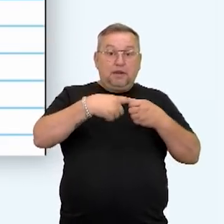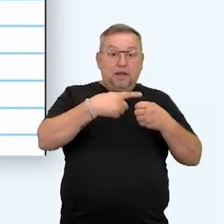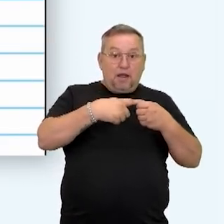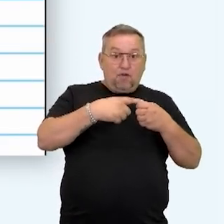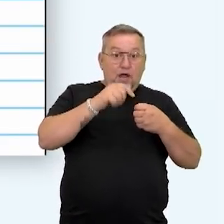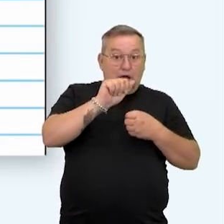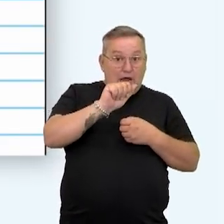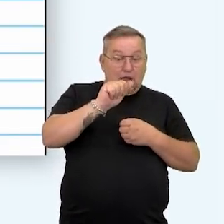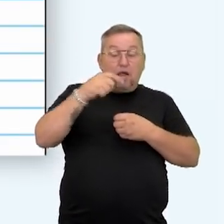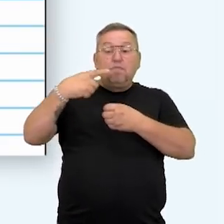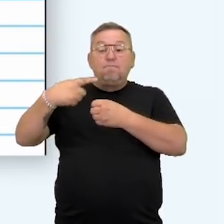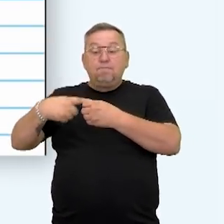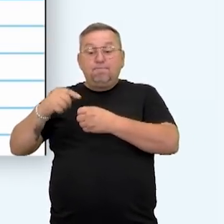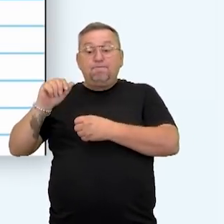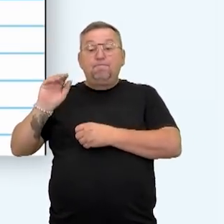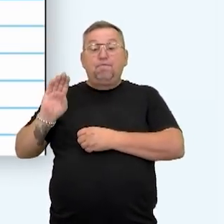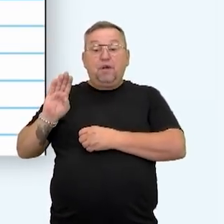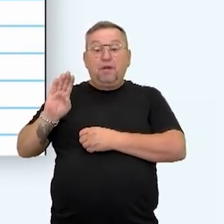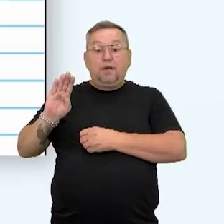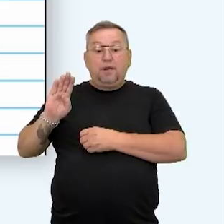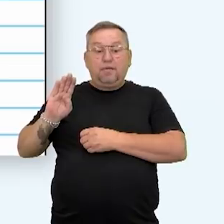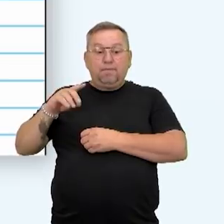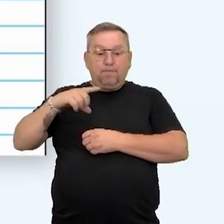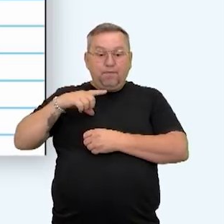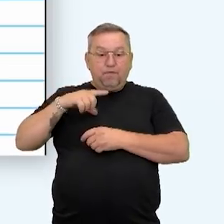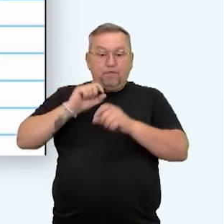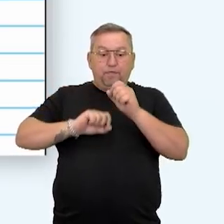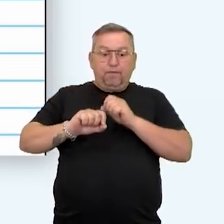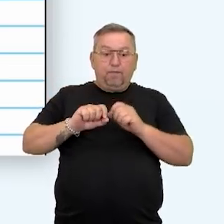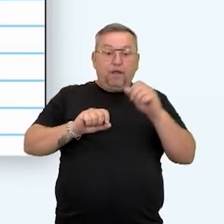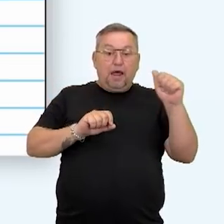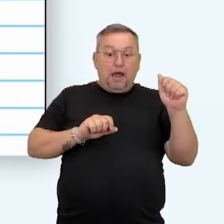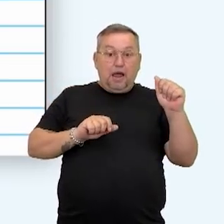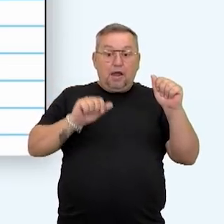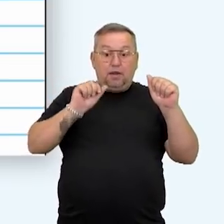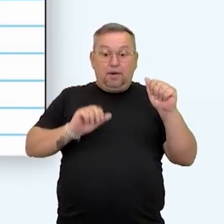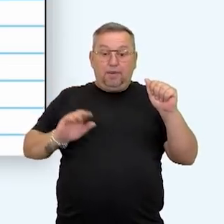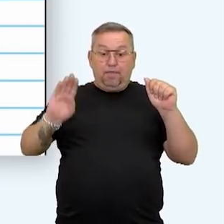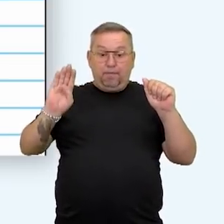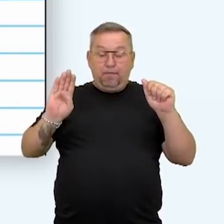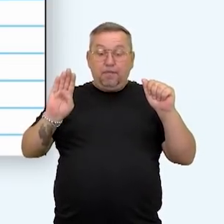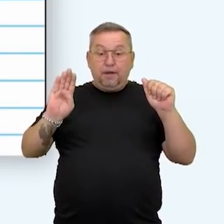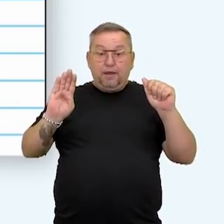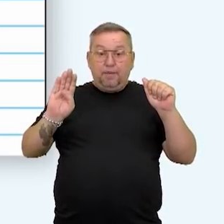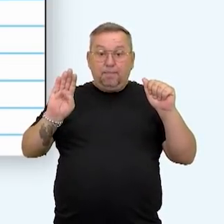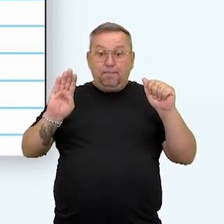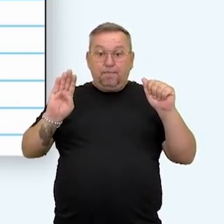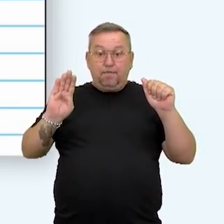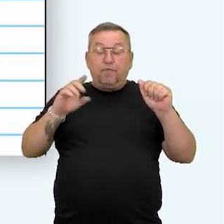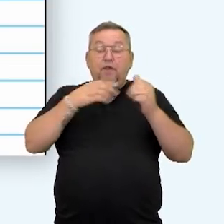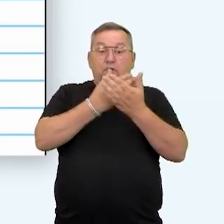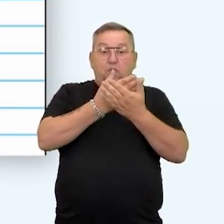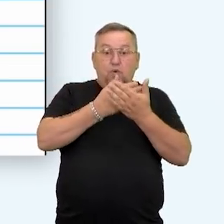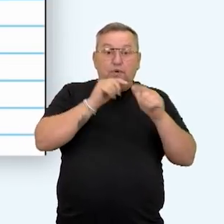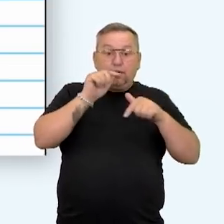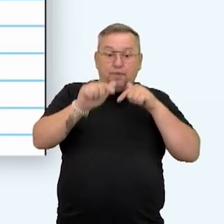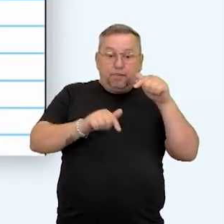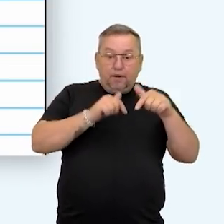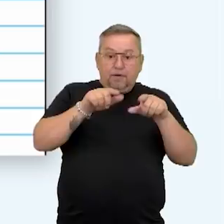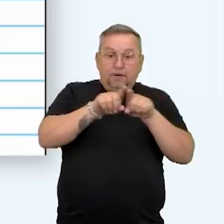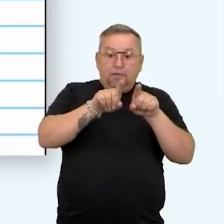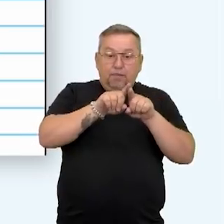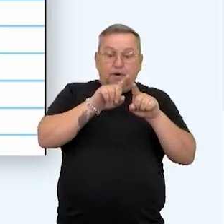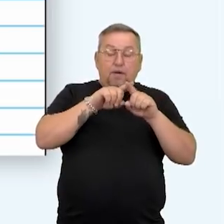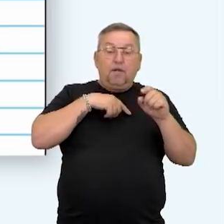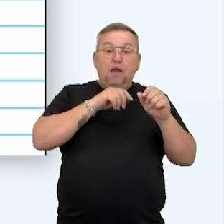e uma cidade B. Basicamente, existe entre a população total que estuda e ou trabalha de A uma alta porcentagem se